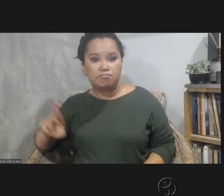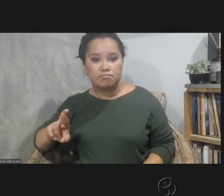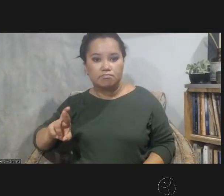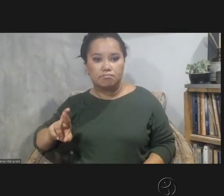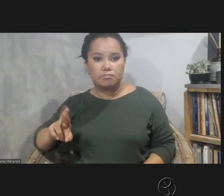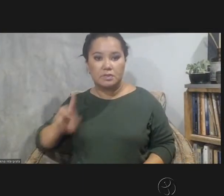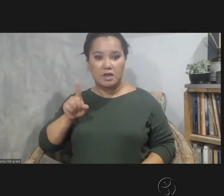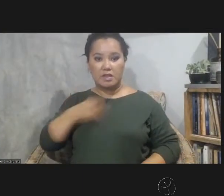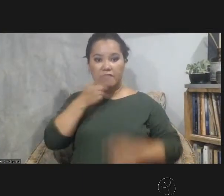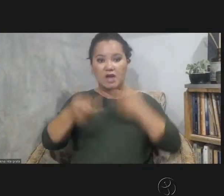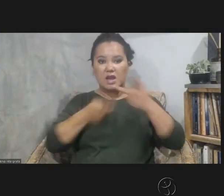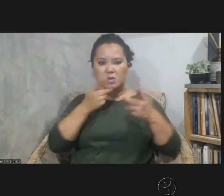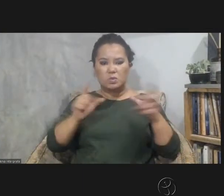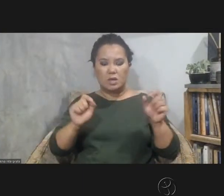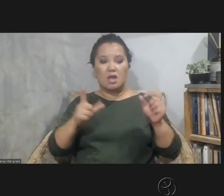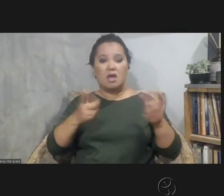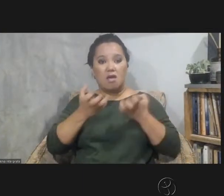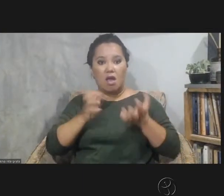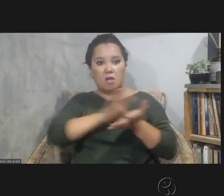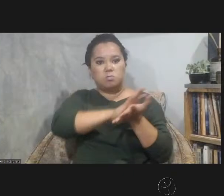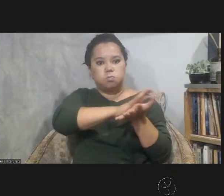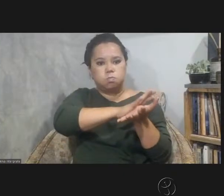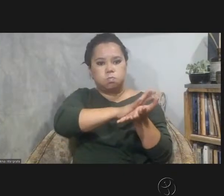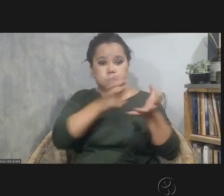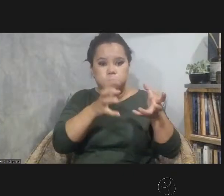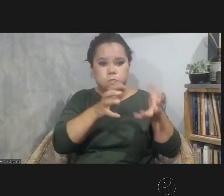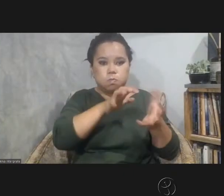ser focada.